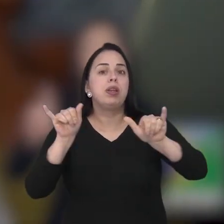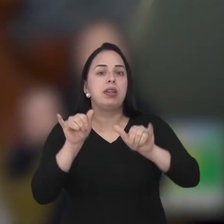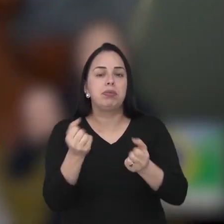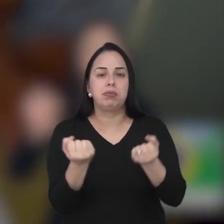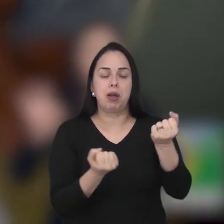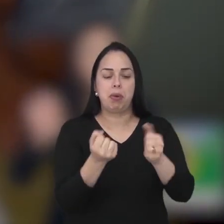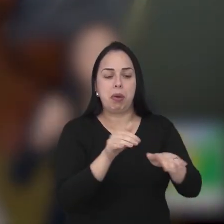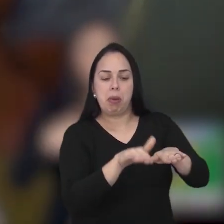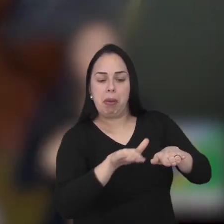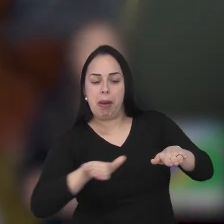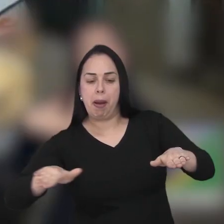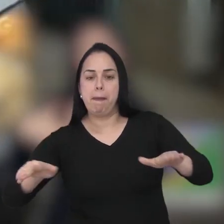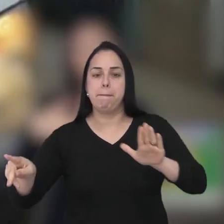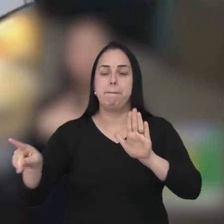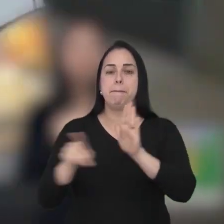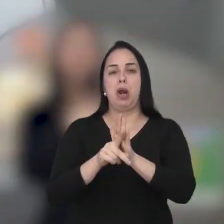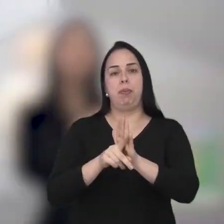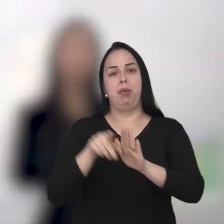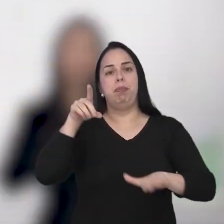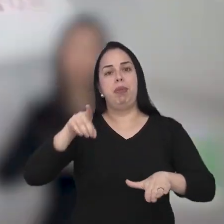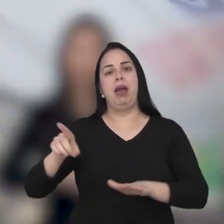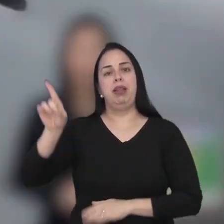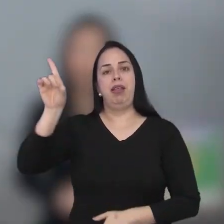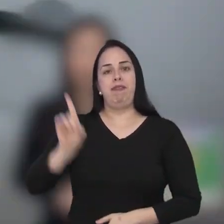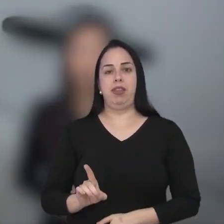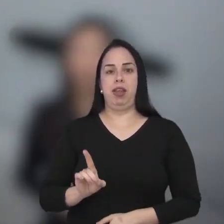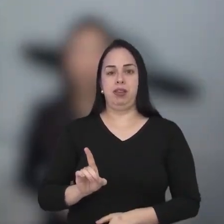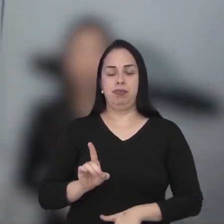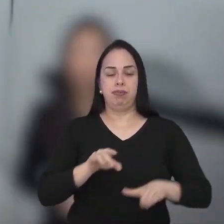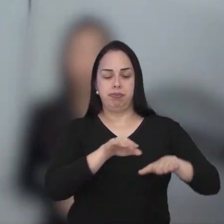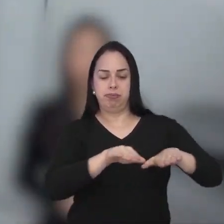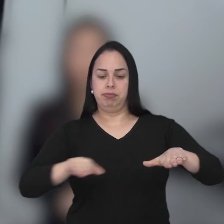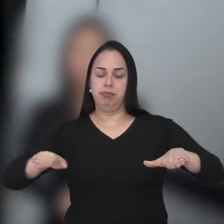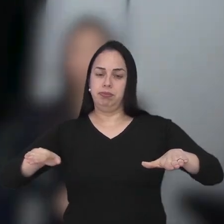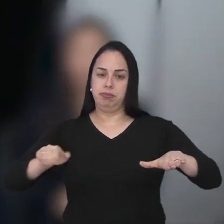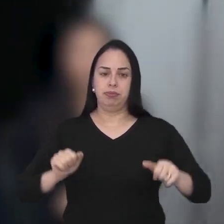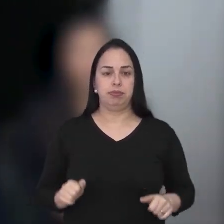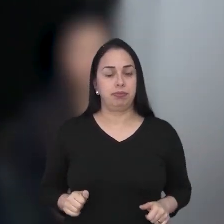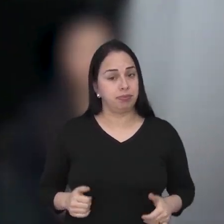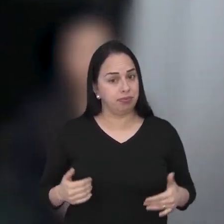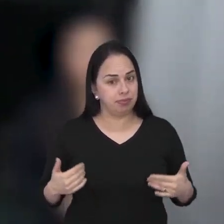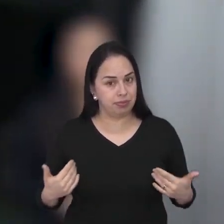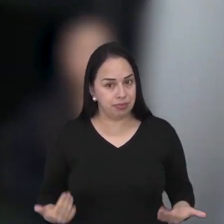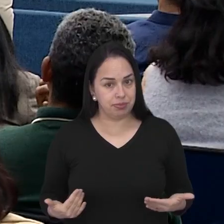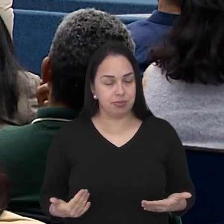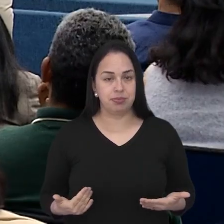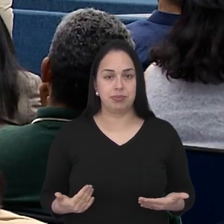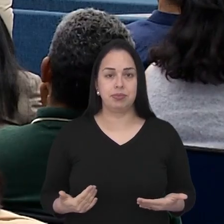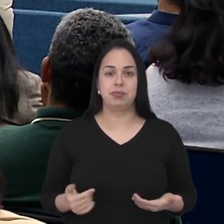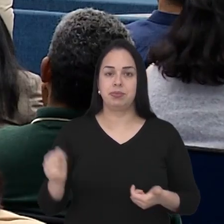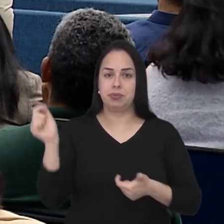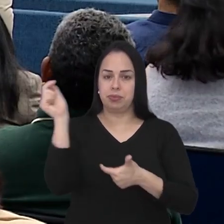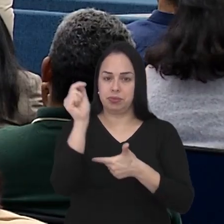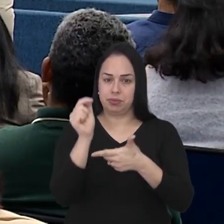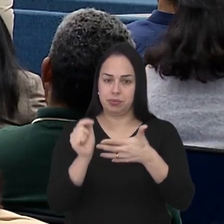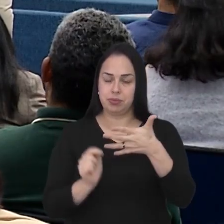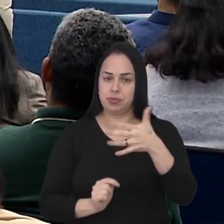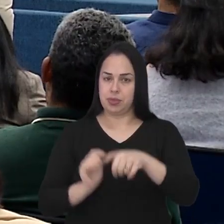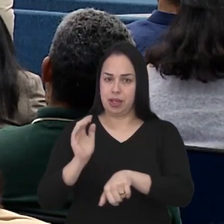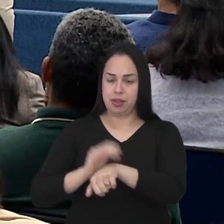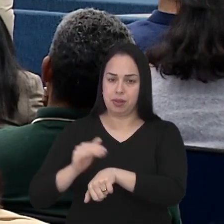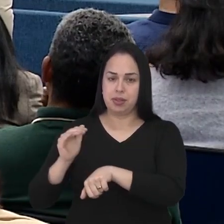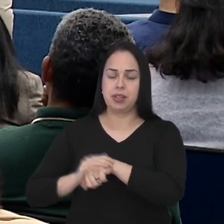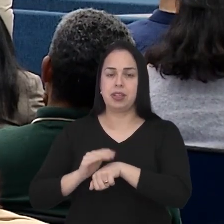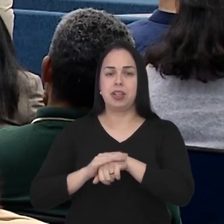população sobre o uso correto das vagas de estacionamento em locais públicos e privados. Os serviços prestados